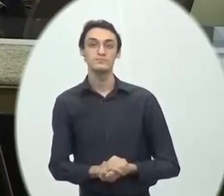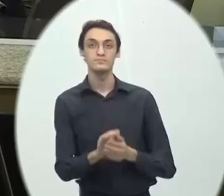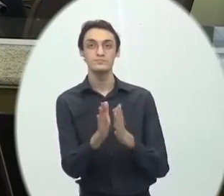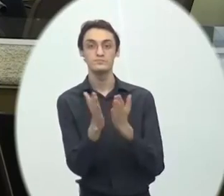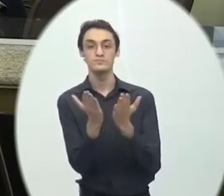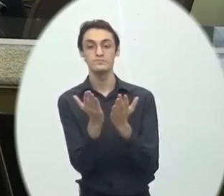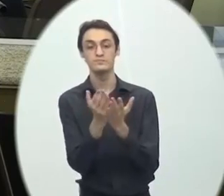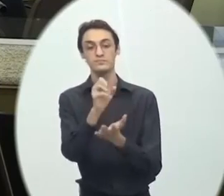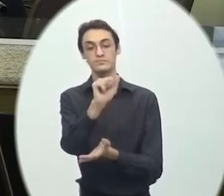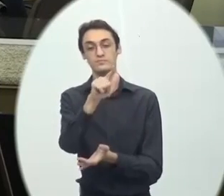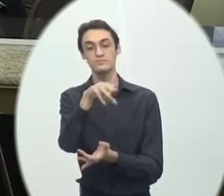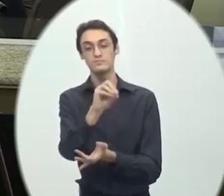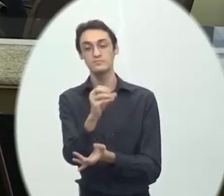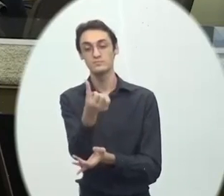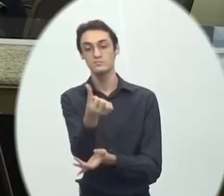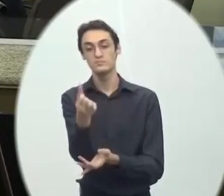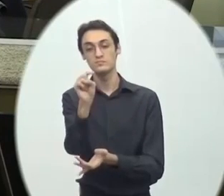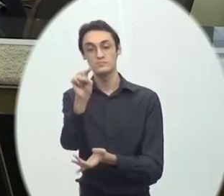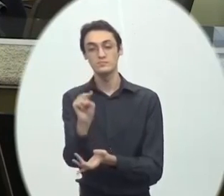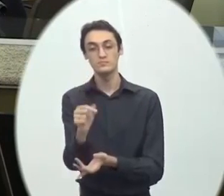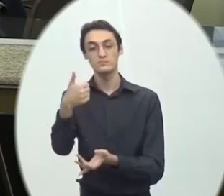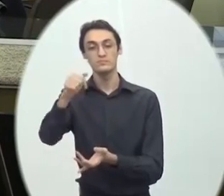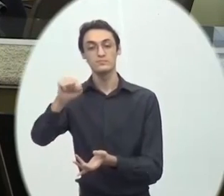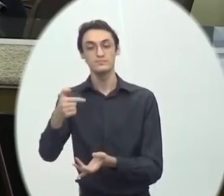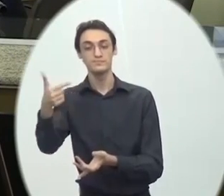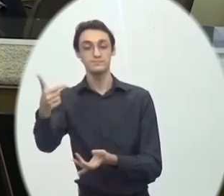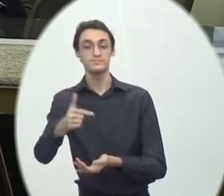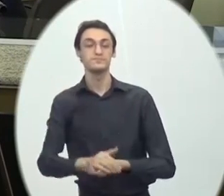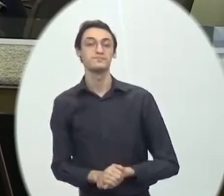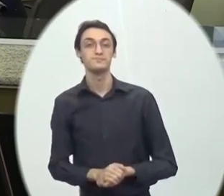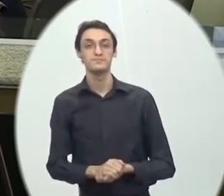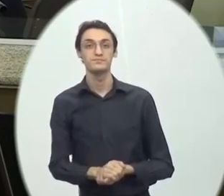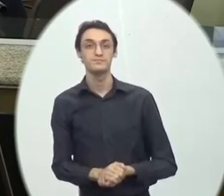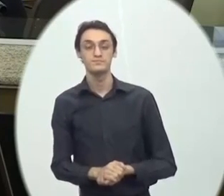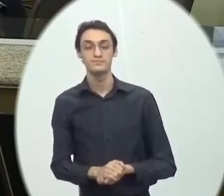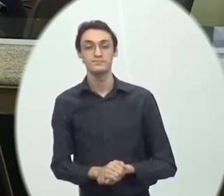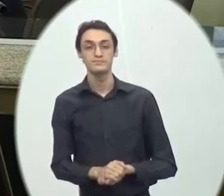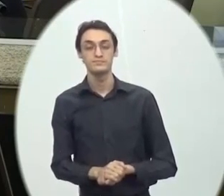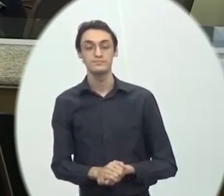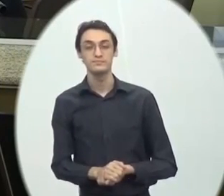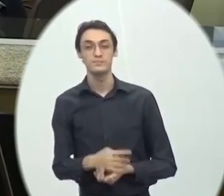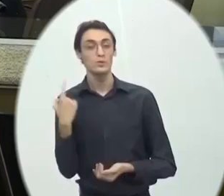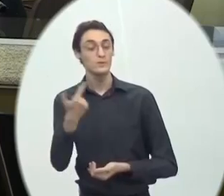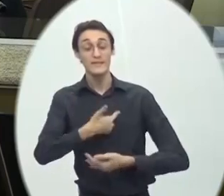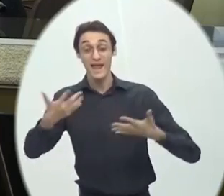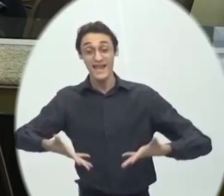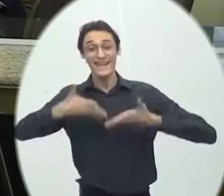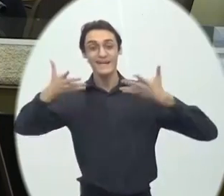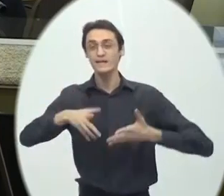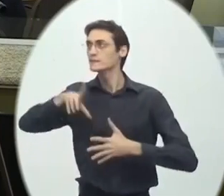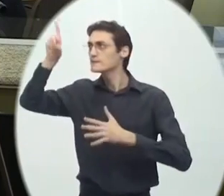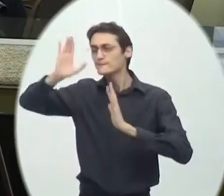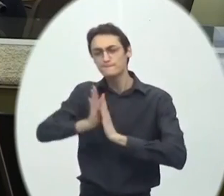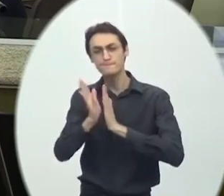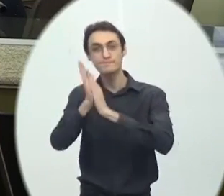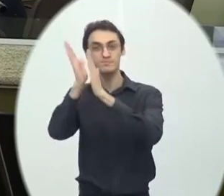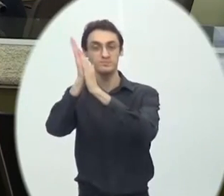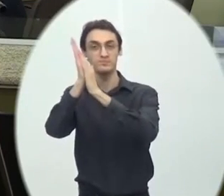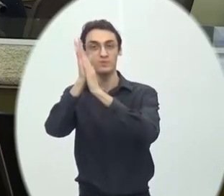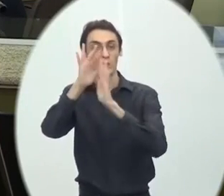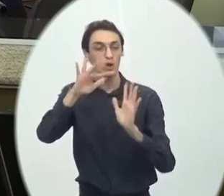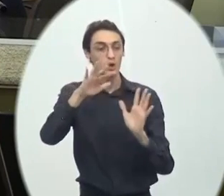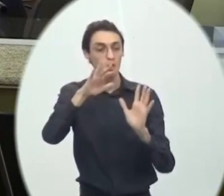Salmo 66, versículo 1 e 2. Celebrai com júbilo a Deus todas as